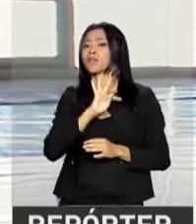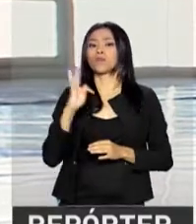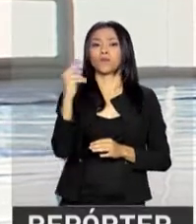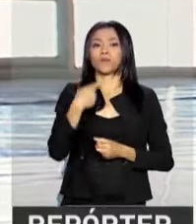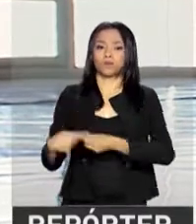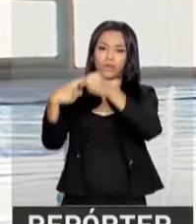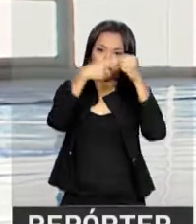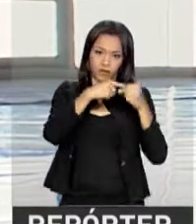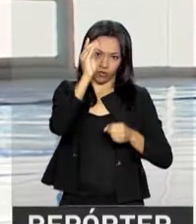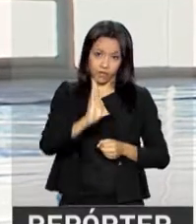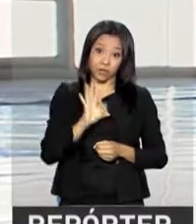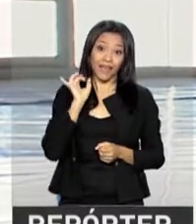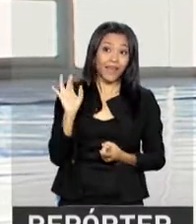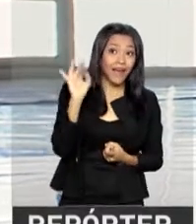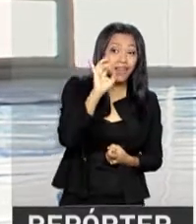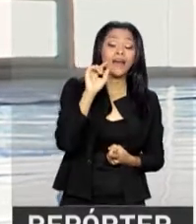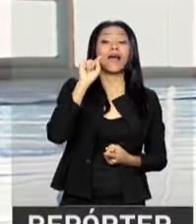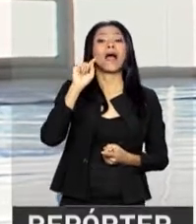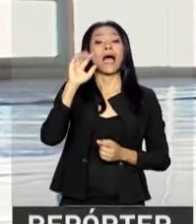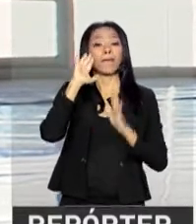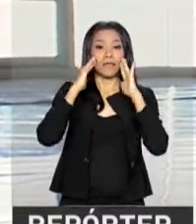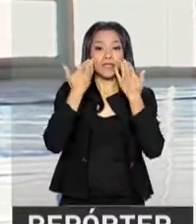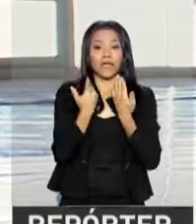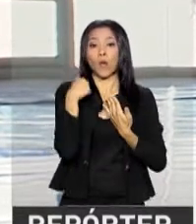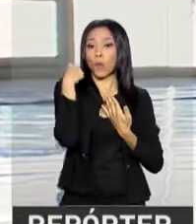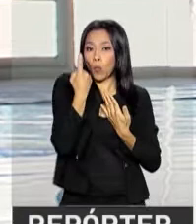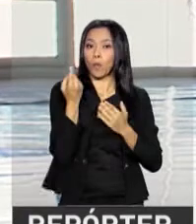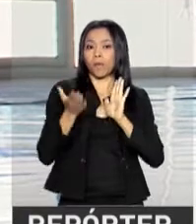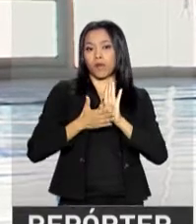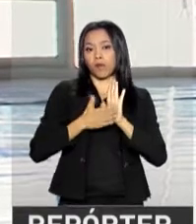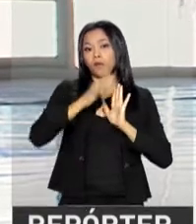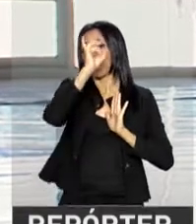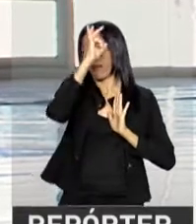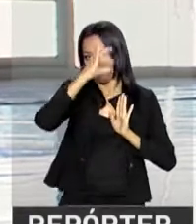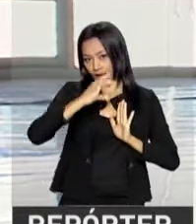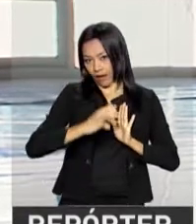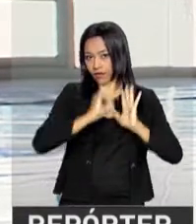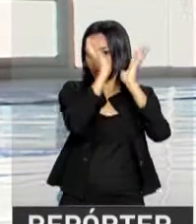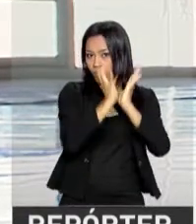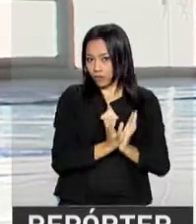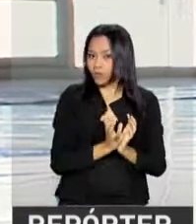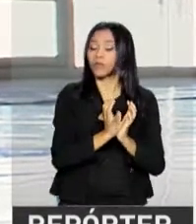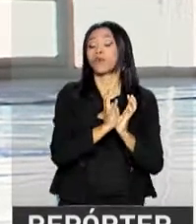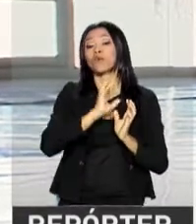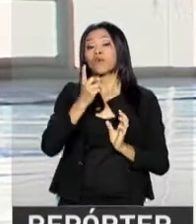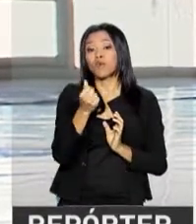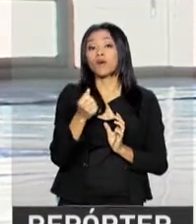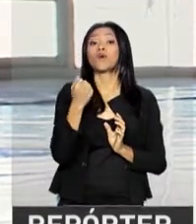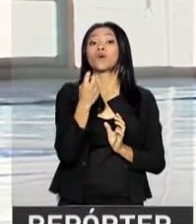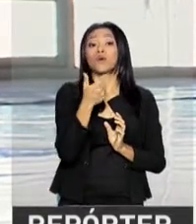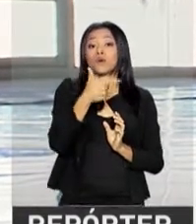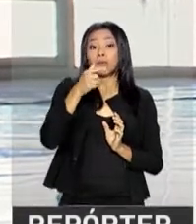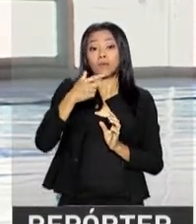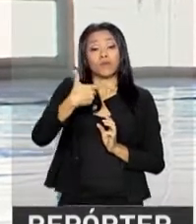pode apresentar uma proposta para cada modalidade o valor mínimo do financiamento será de 200 mil reais